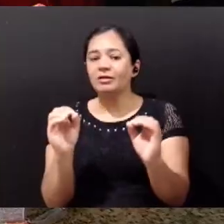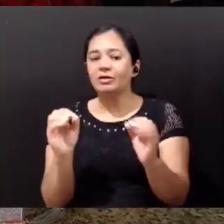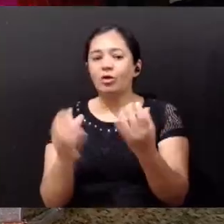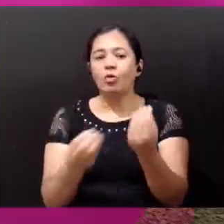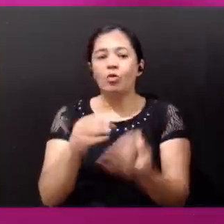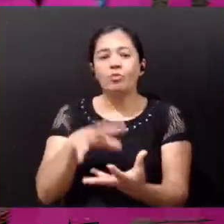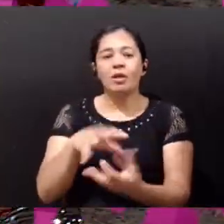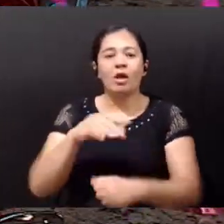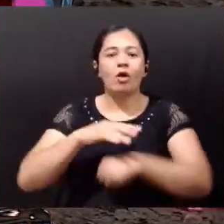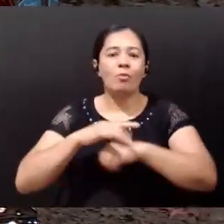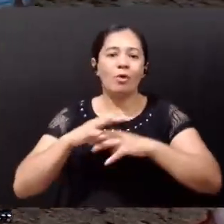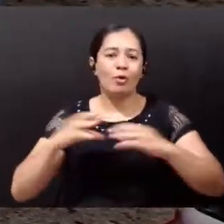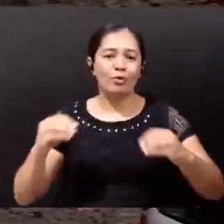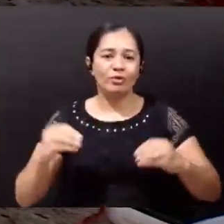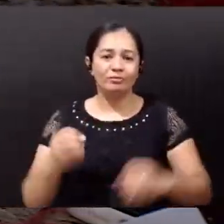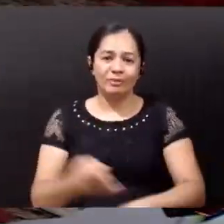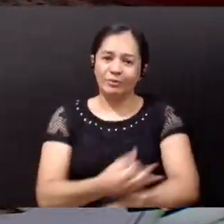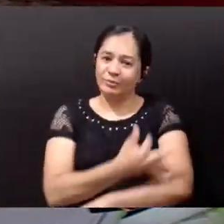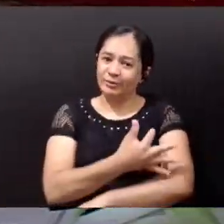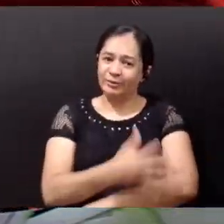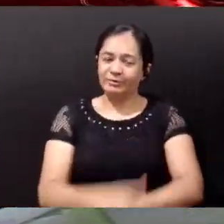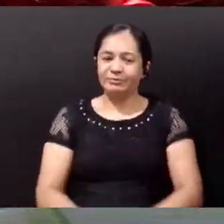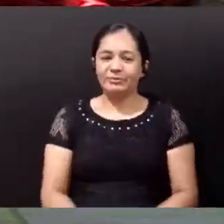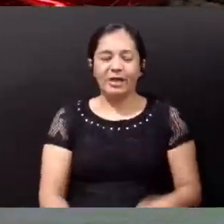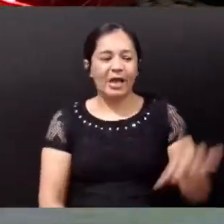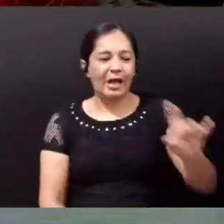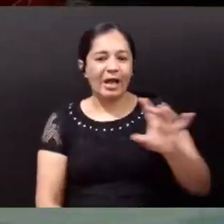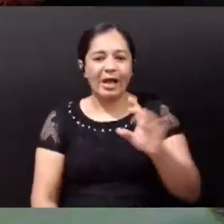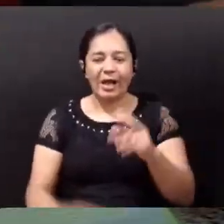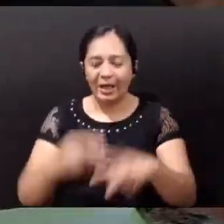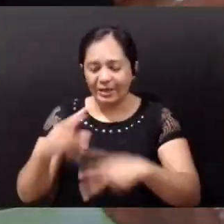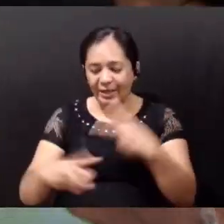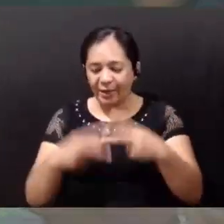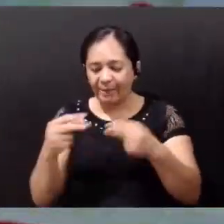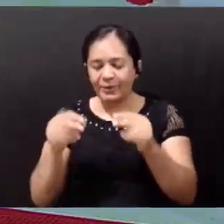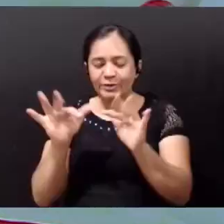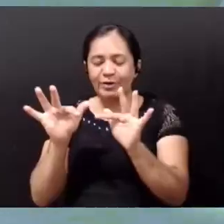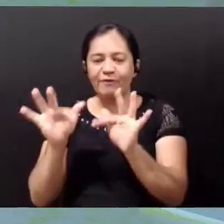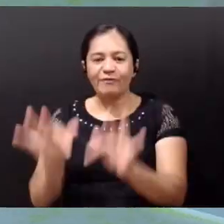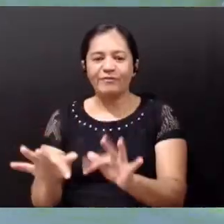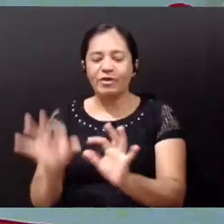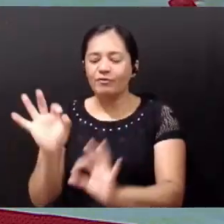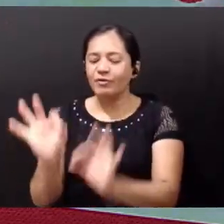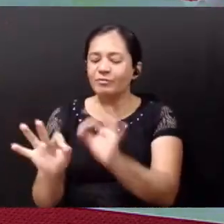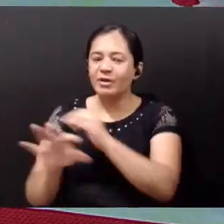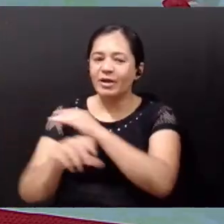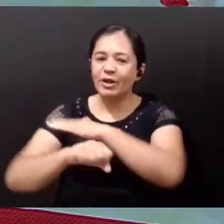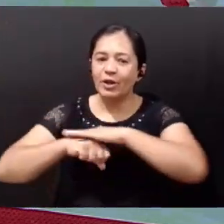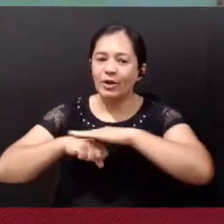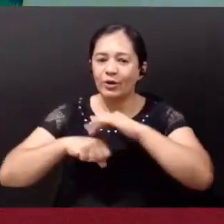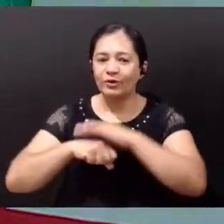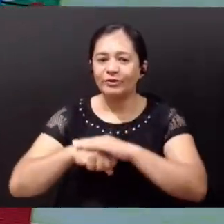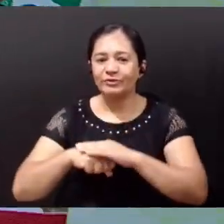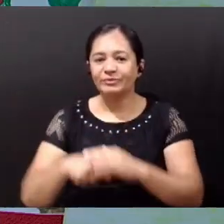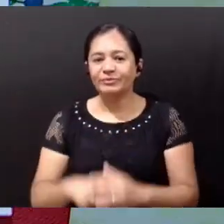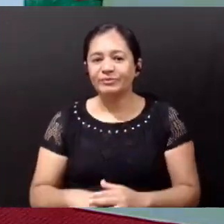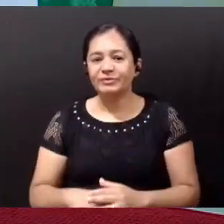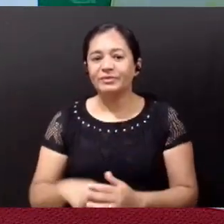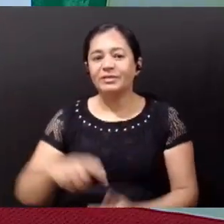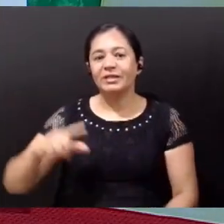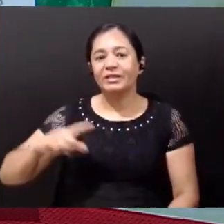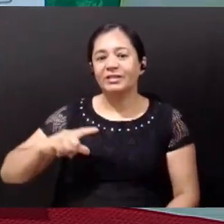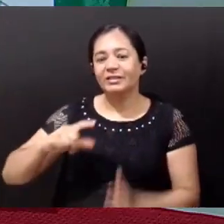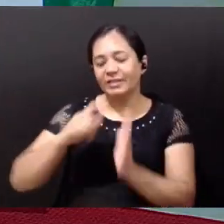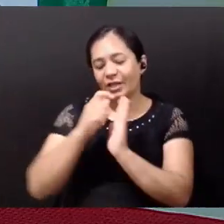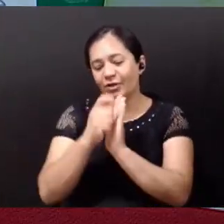muita emoção. Cada kit montado é finalizado com todo carinho e recebe uma cartinha com desenhos